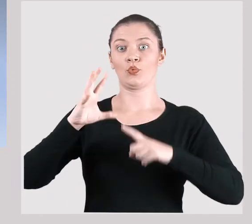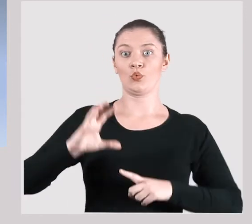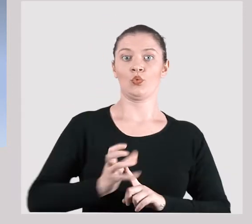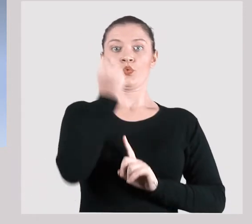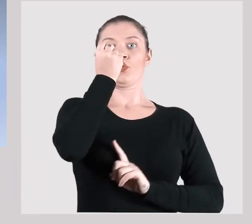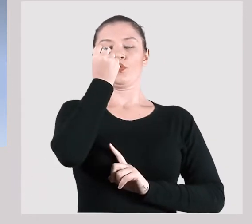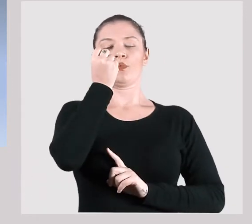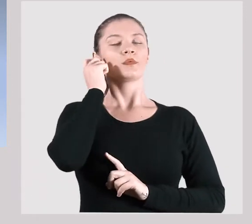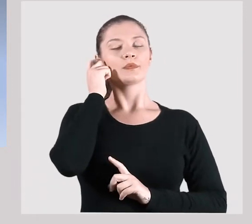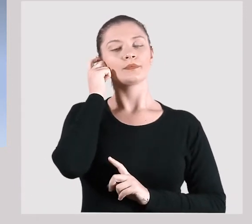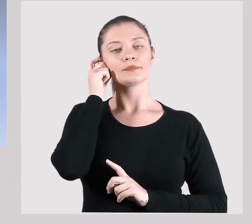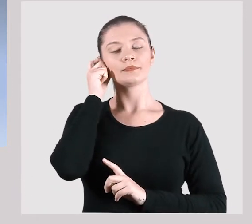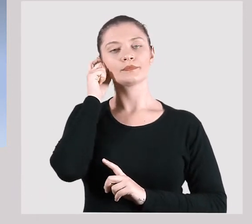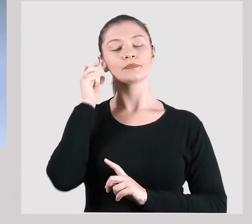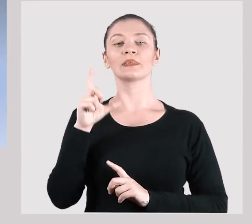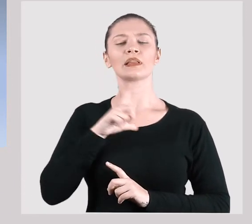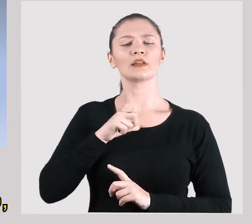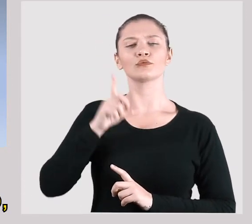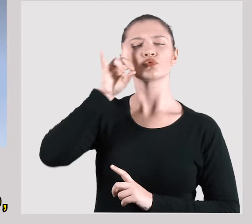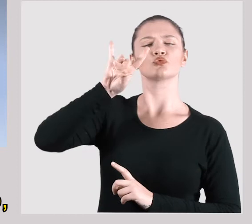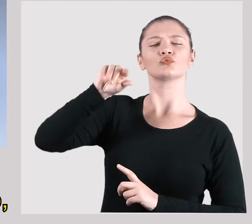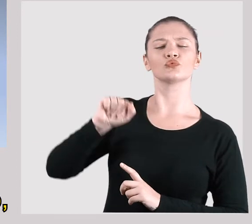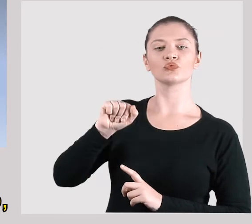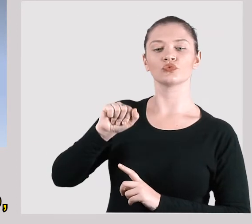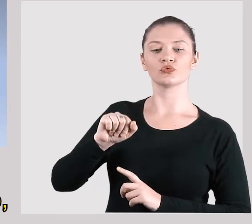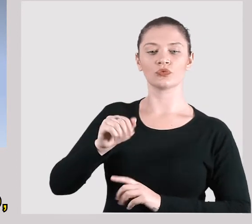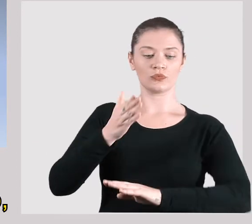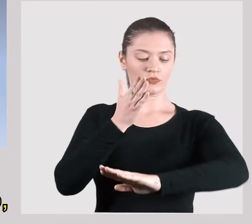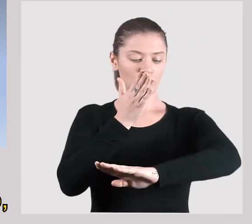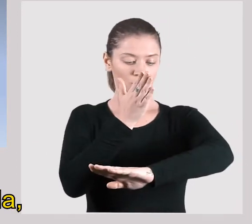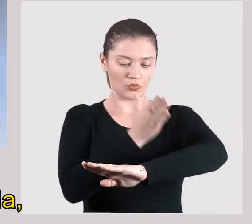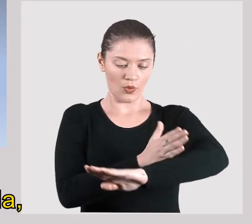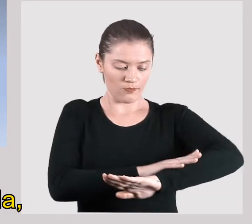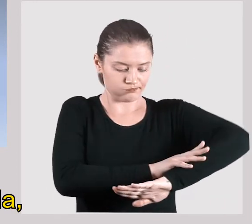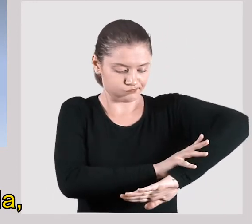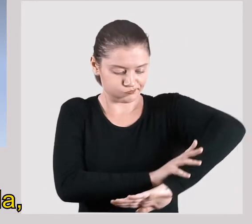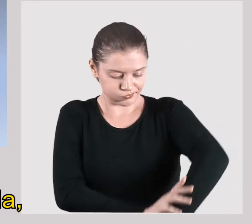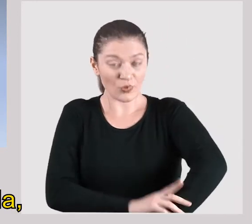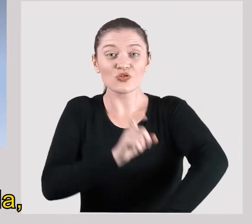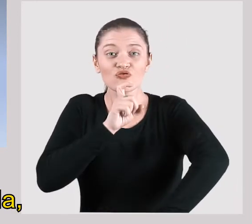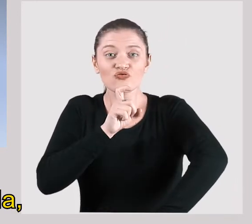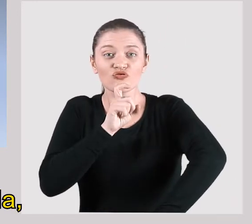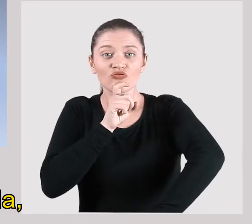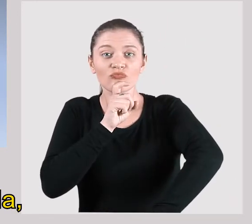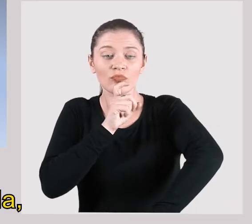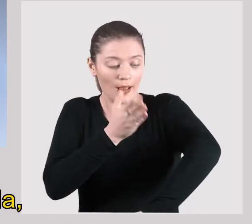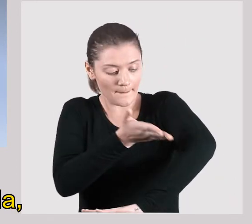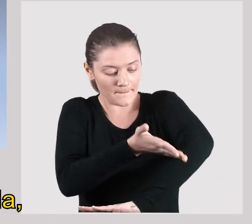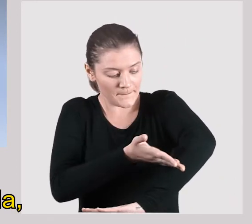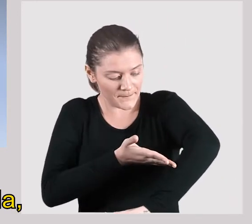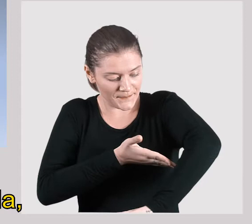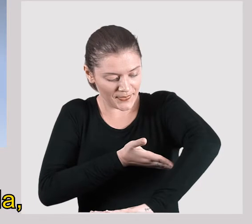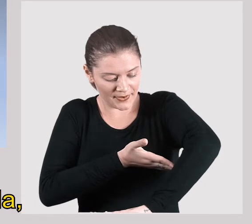ele ficou uma noite inteira com a perna num tonel de gelo, a perna necrosou, né,